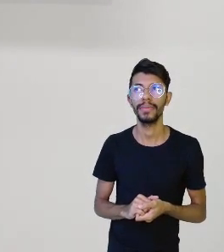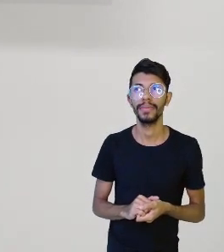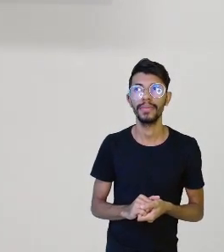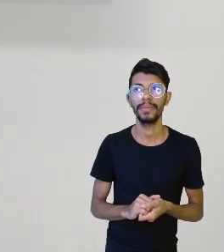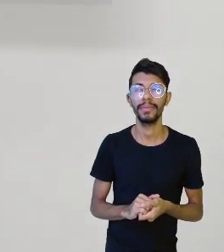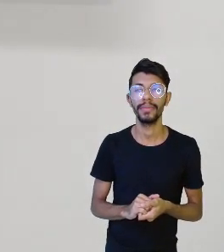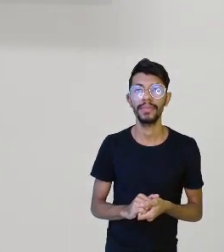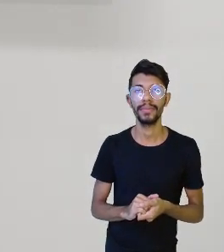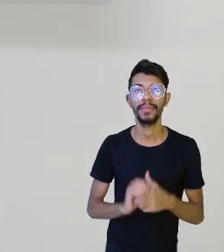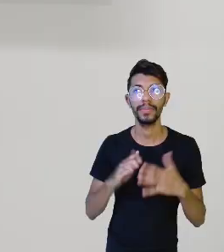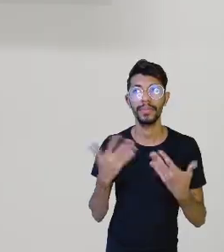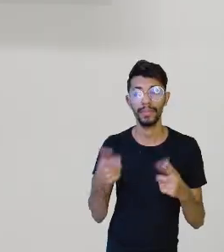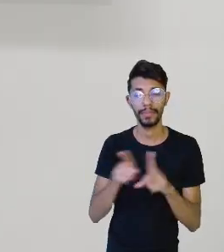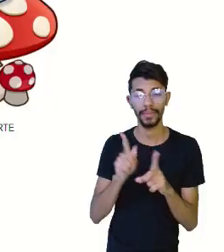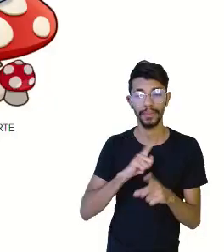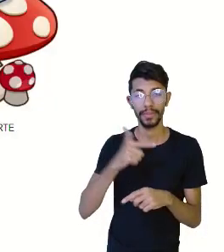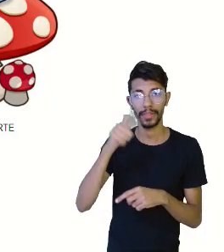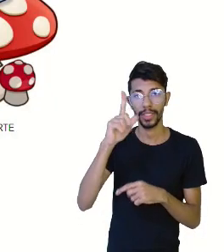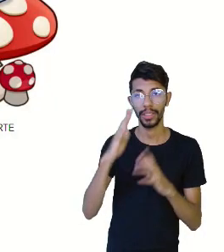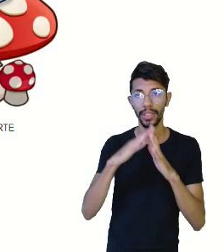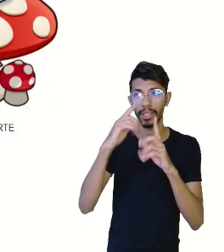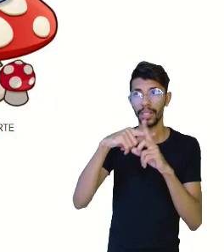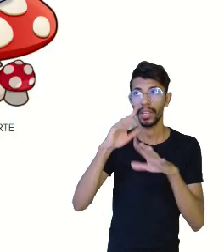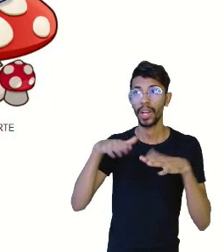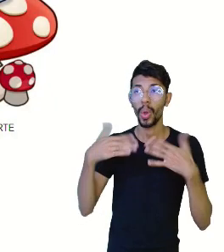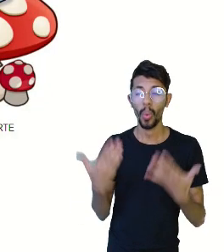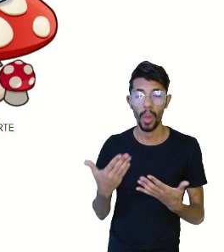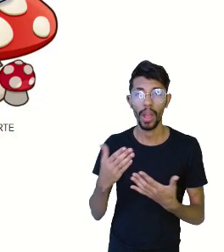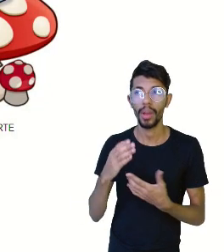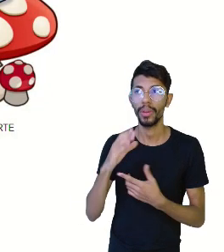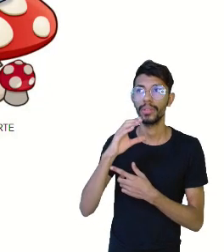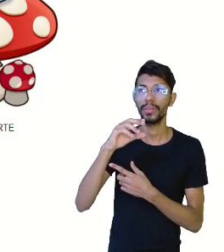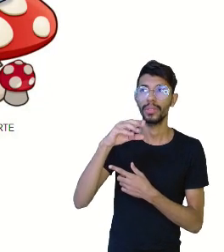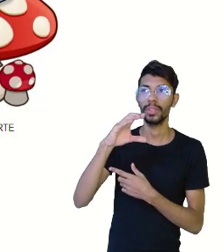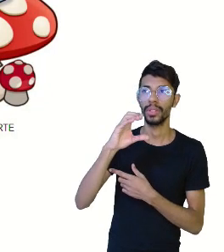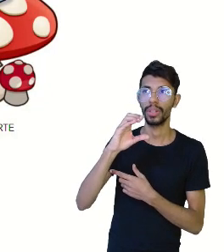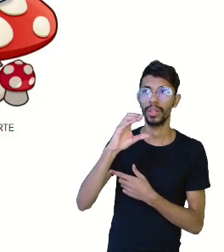Então, nós também temos outra igreja, que é a igreja de Nossa Senhora